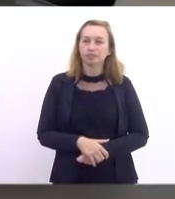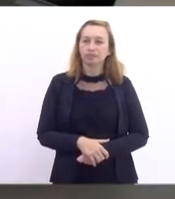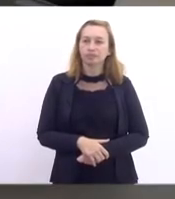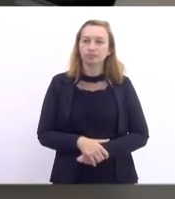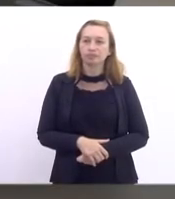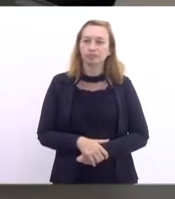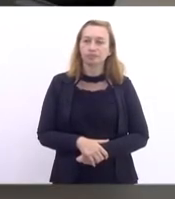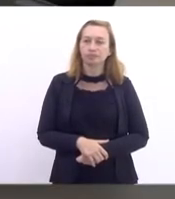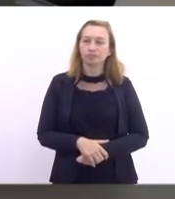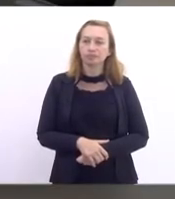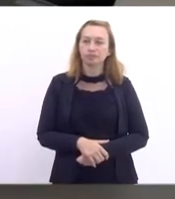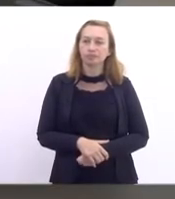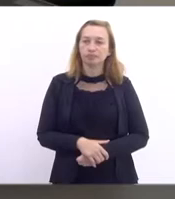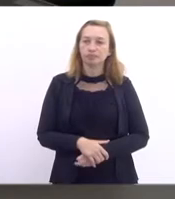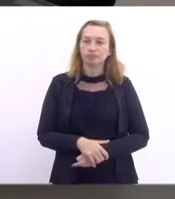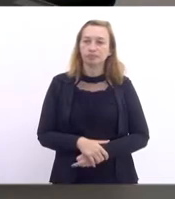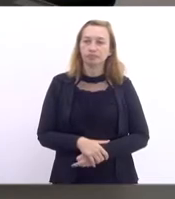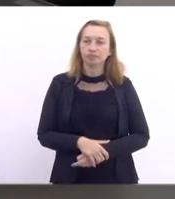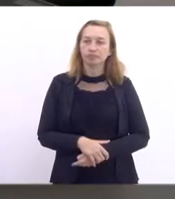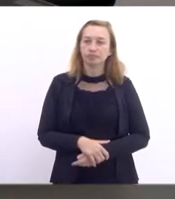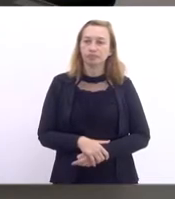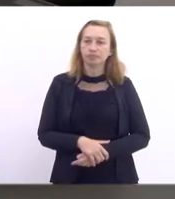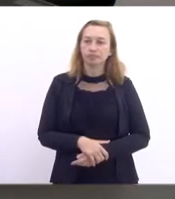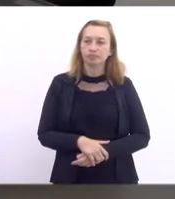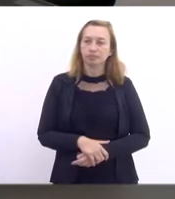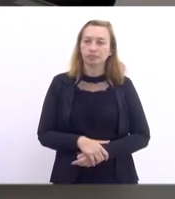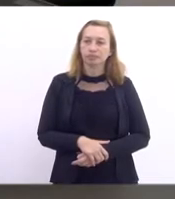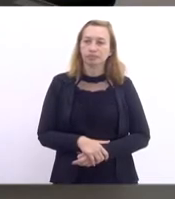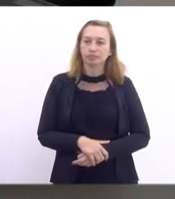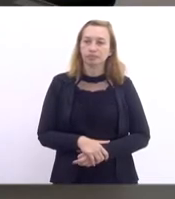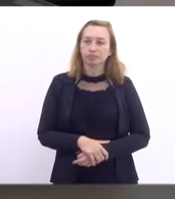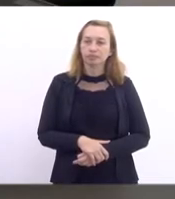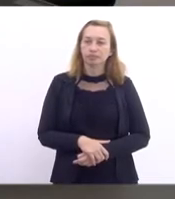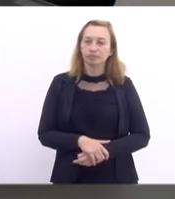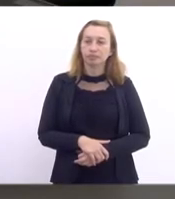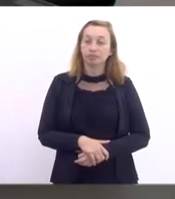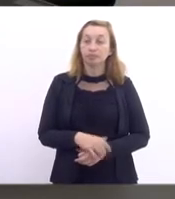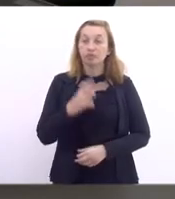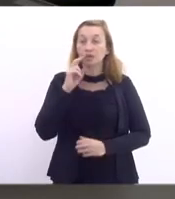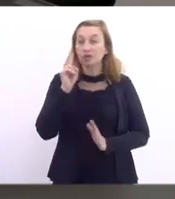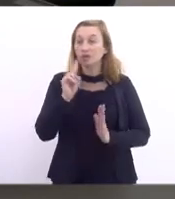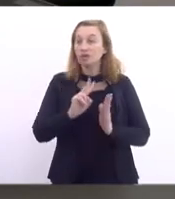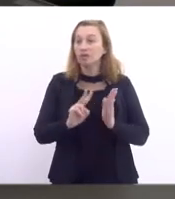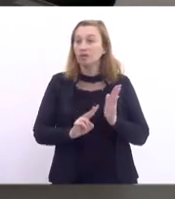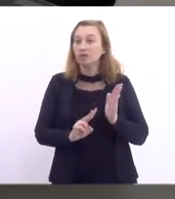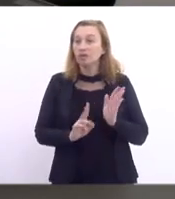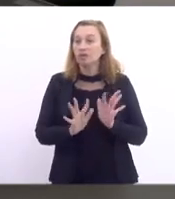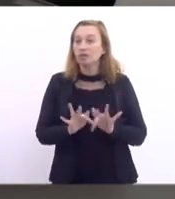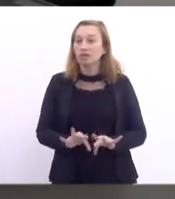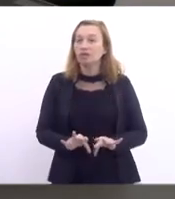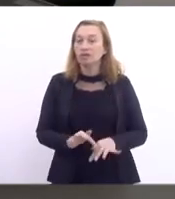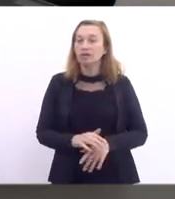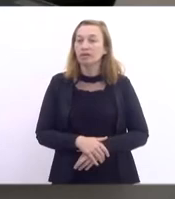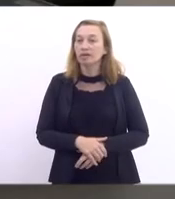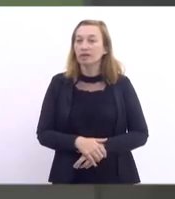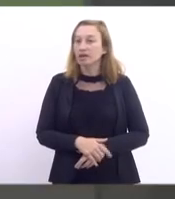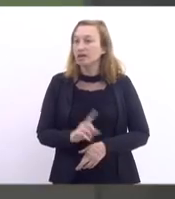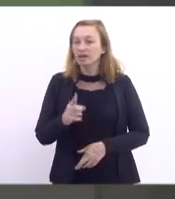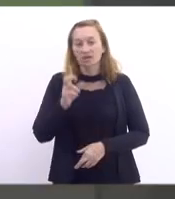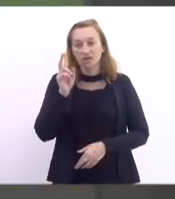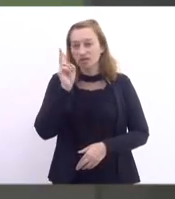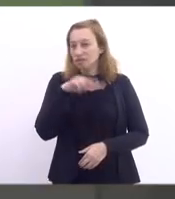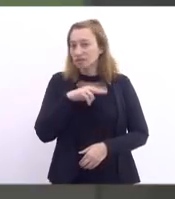e aqui para não vai ser difícil ler né no finalzinho ali não é difícil ler em Possível